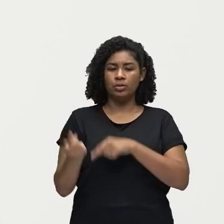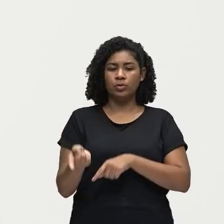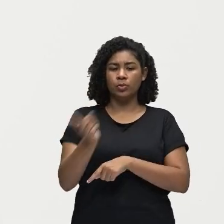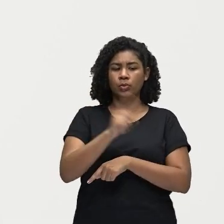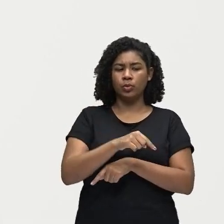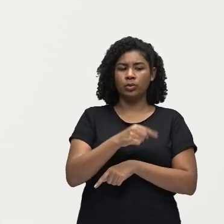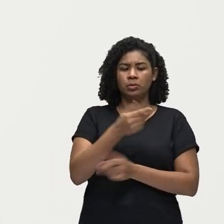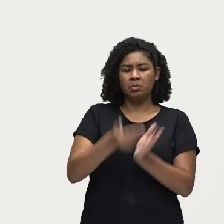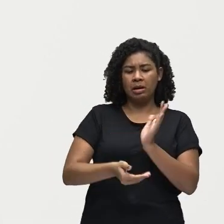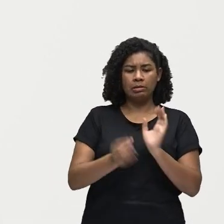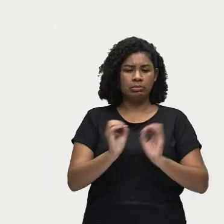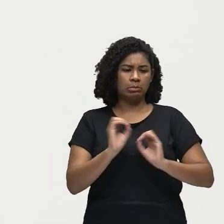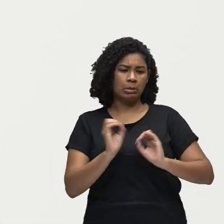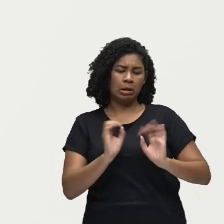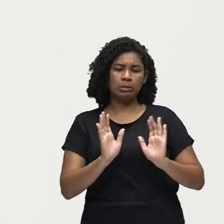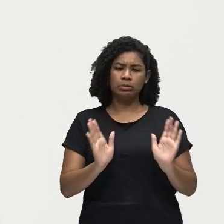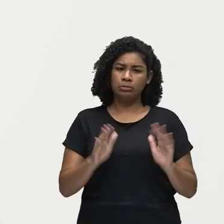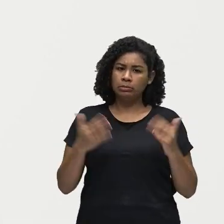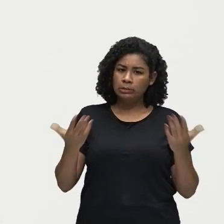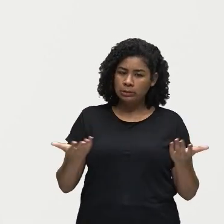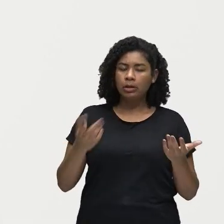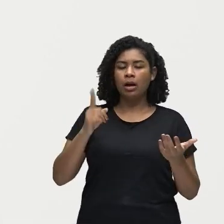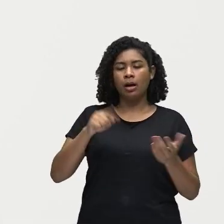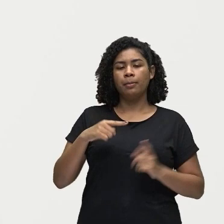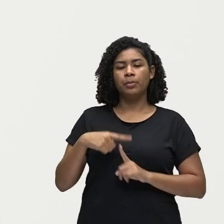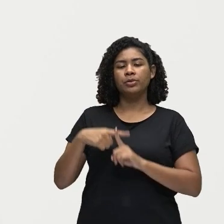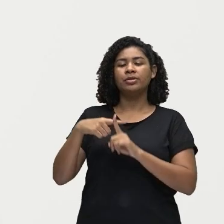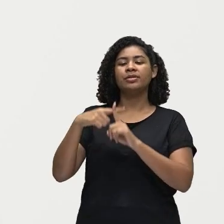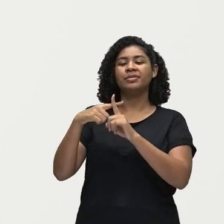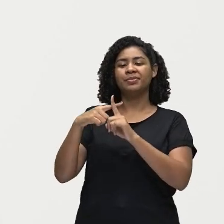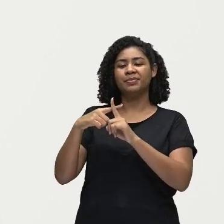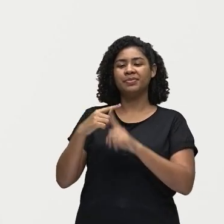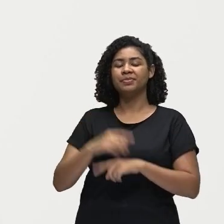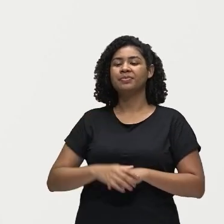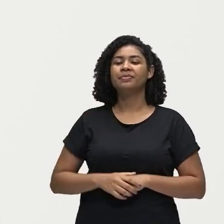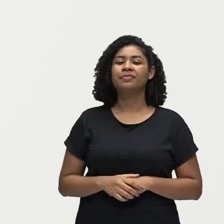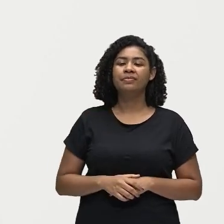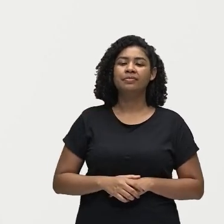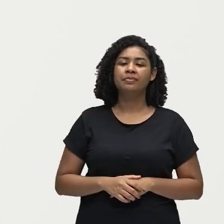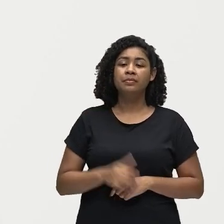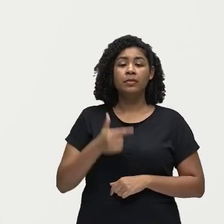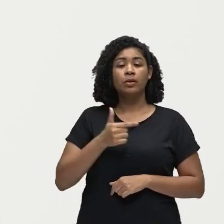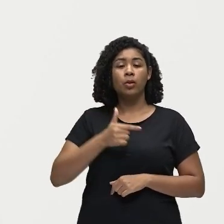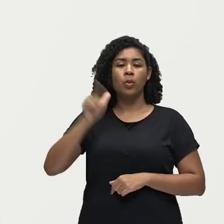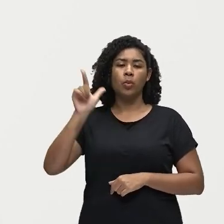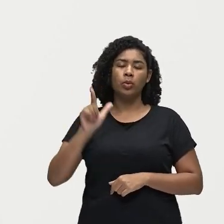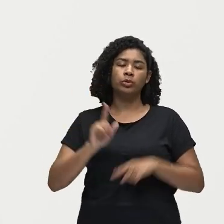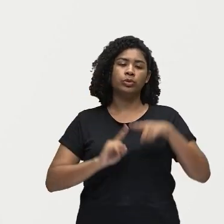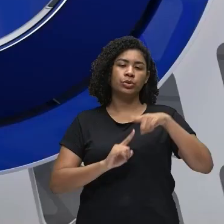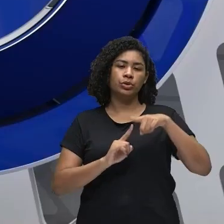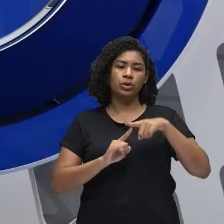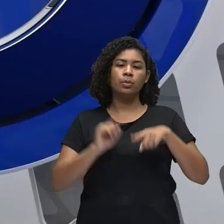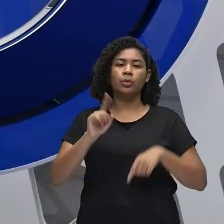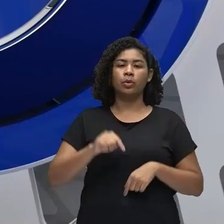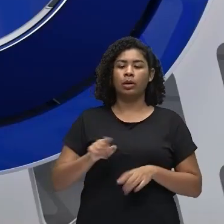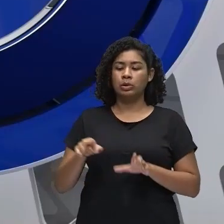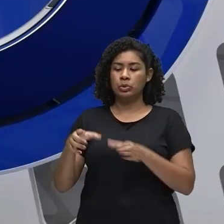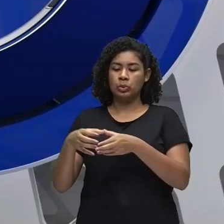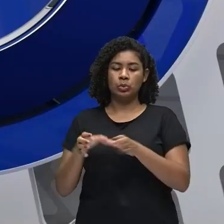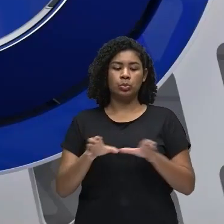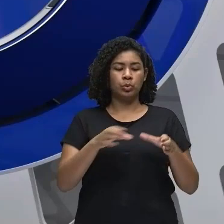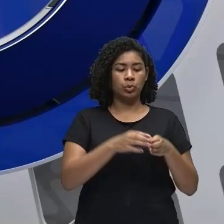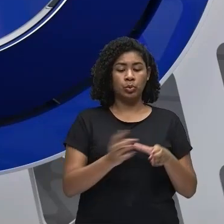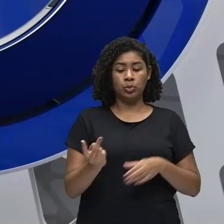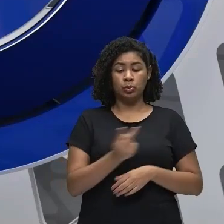perde nem ganha, é chamada de relação harmônica. Há também aquela que os dois ganham, então também